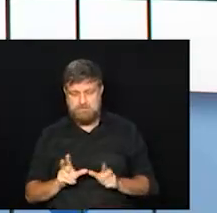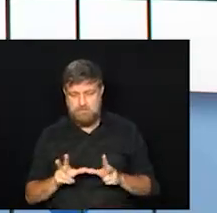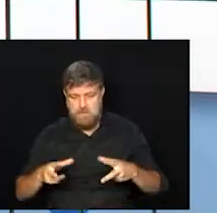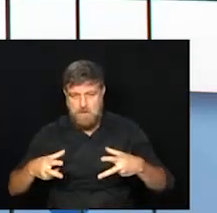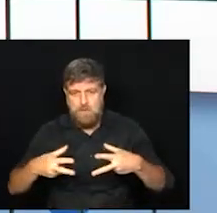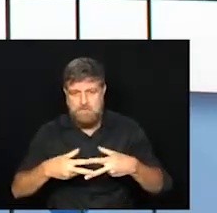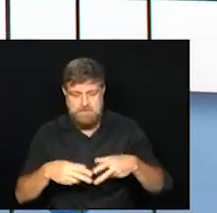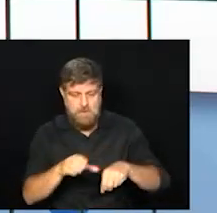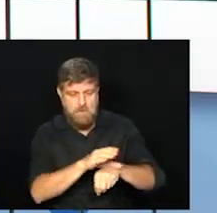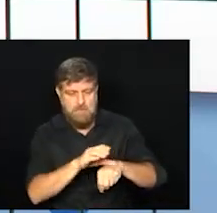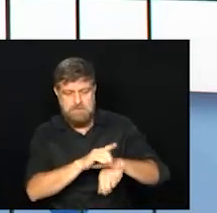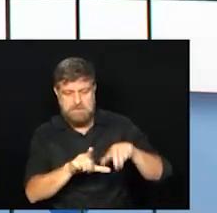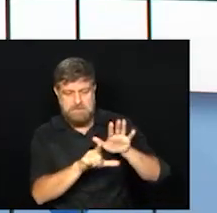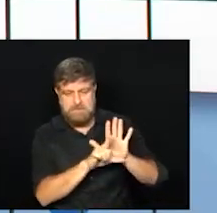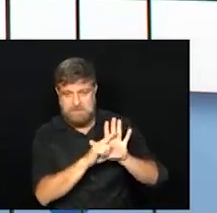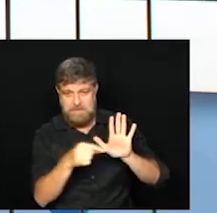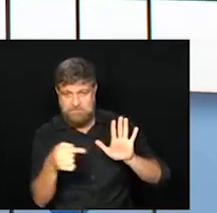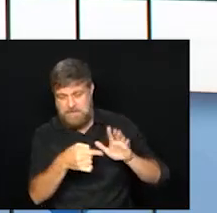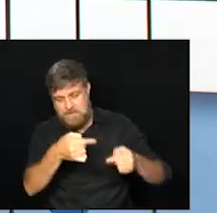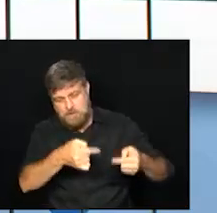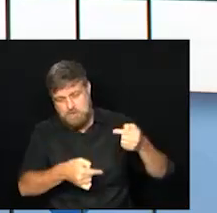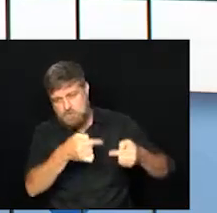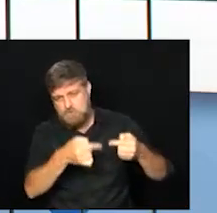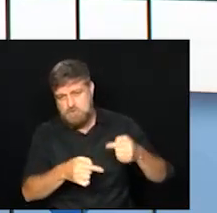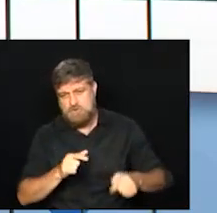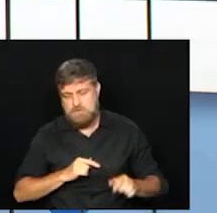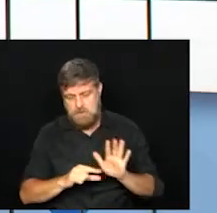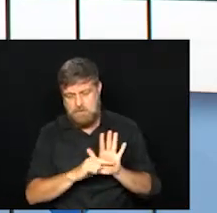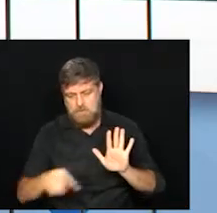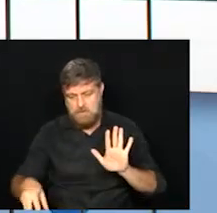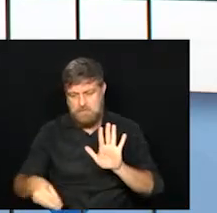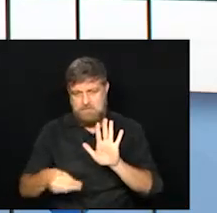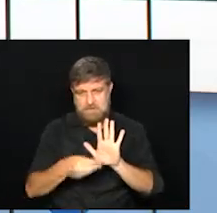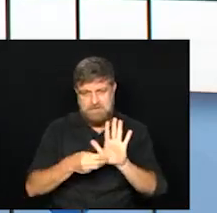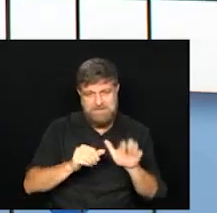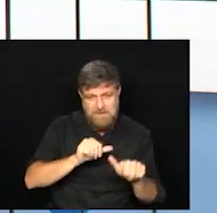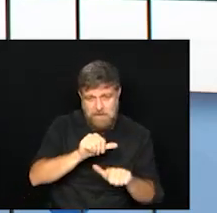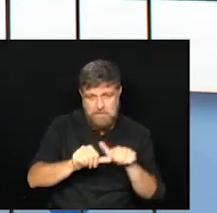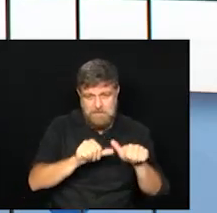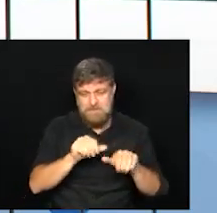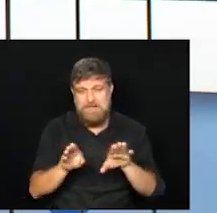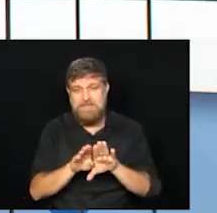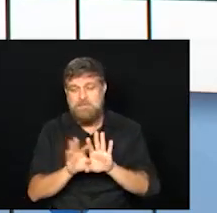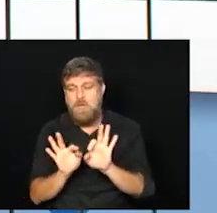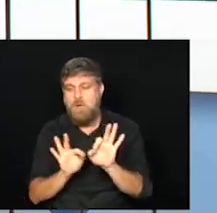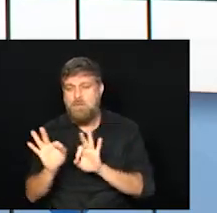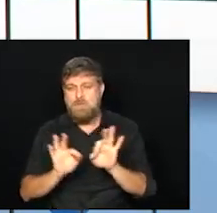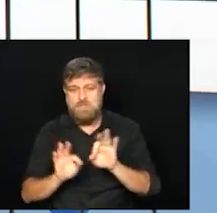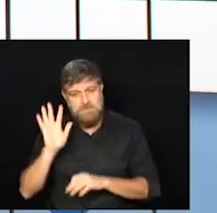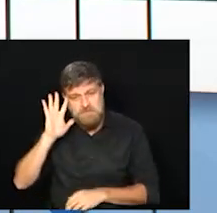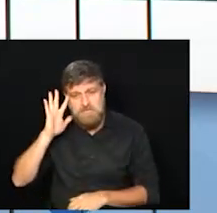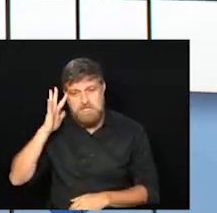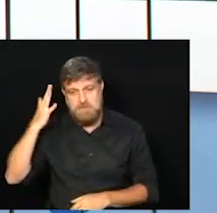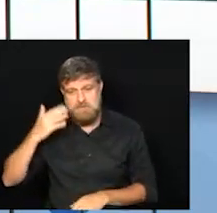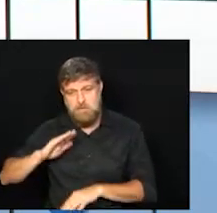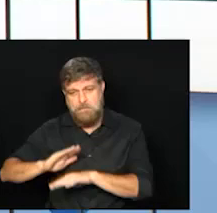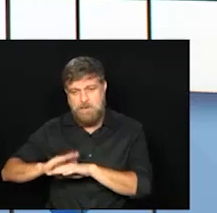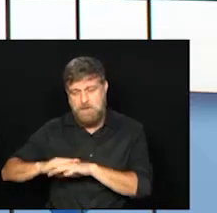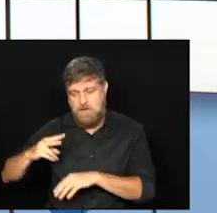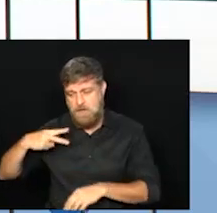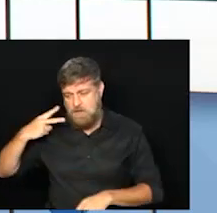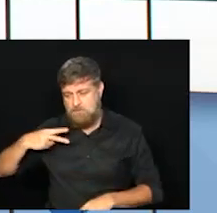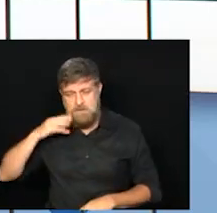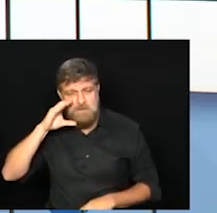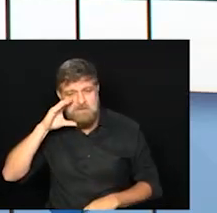de Constituição e Legalidade vai discutir uma emenda modificativa e também um projeto de resolução de autoria do vereador